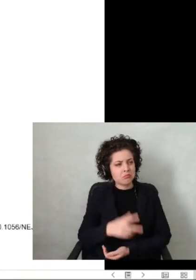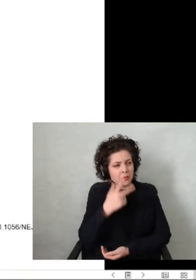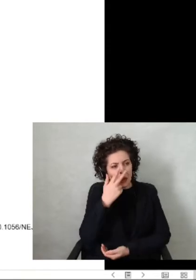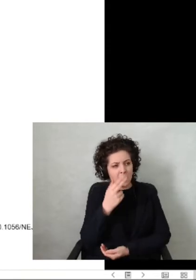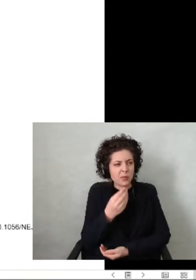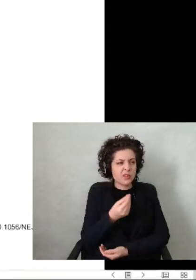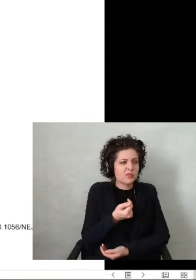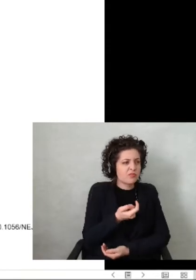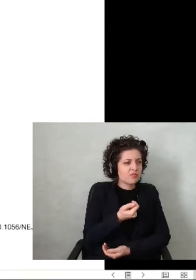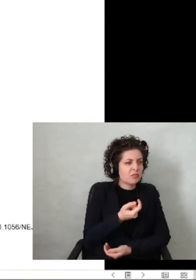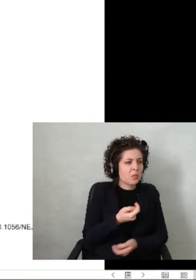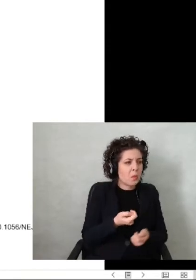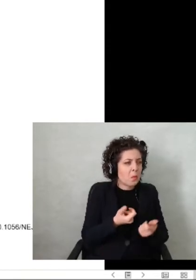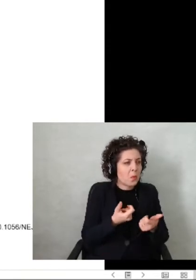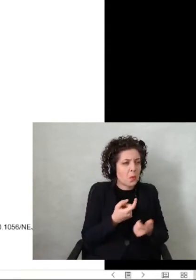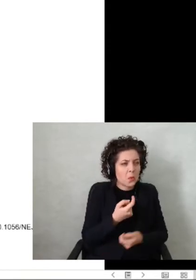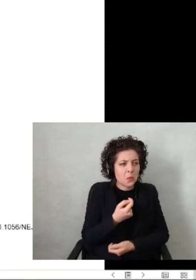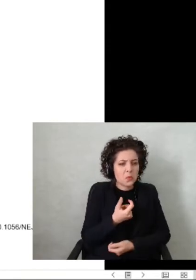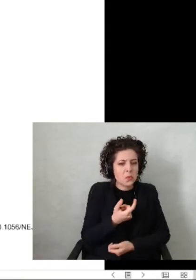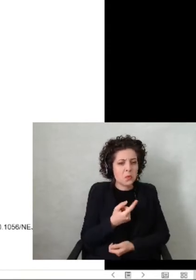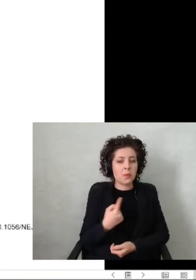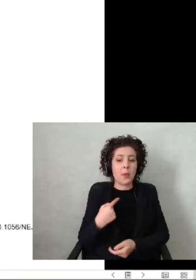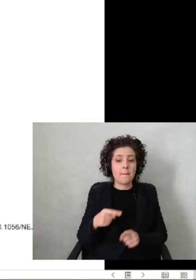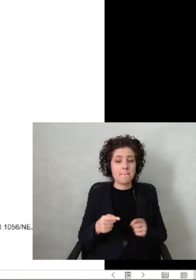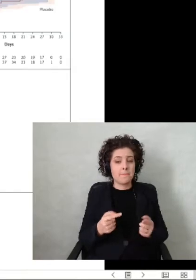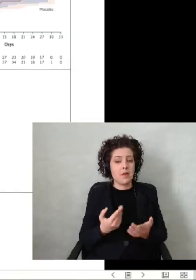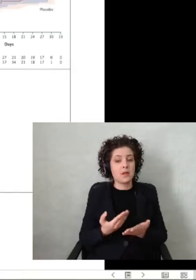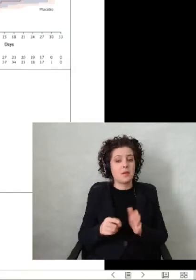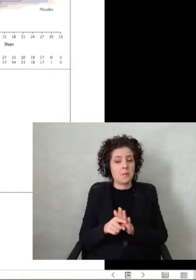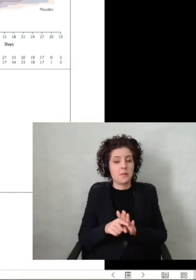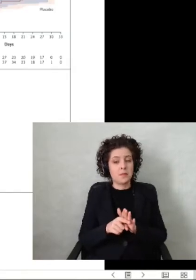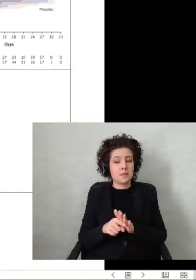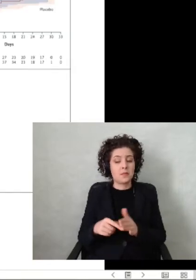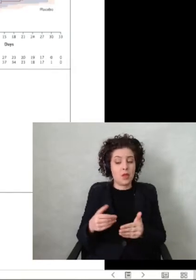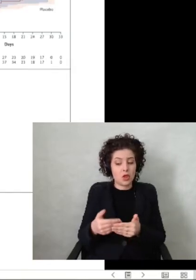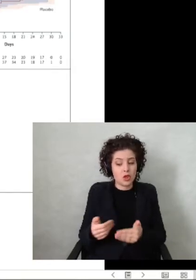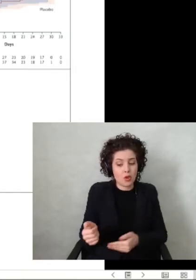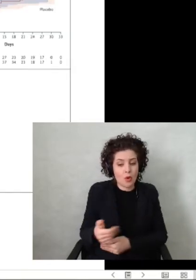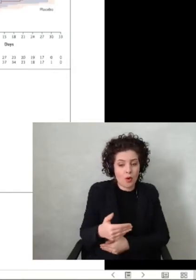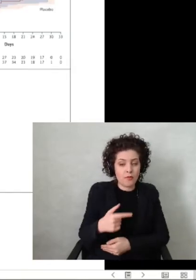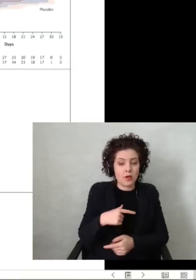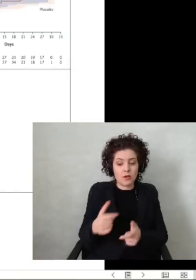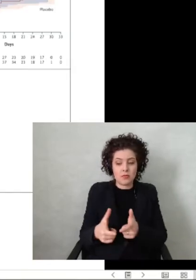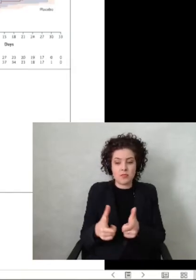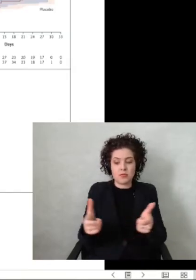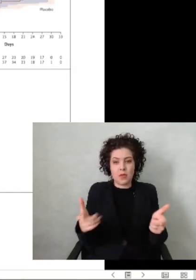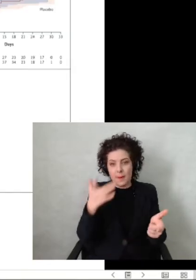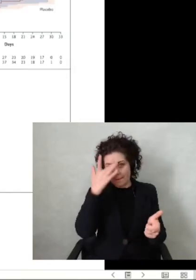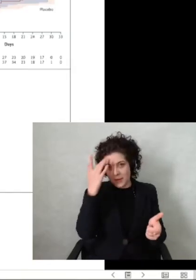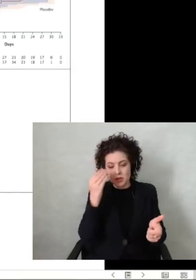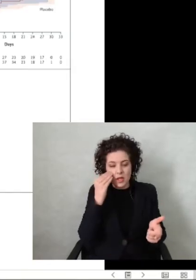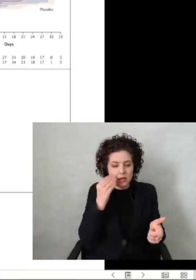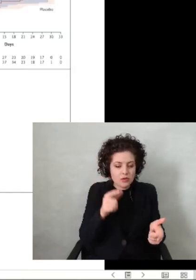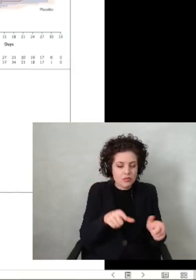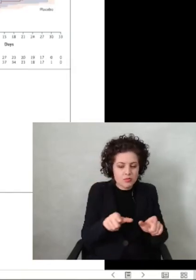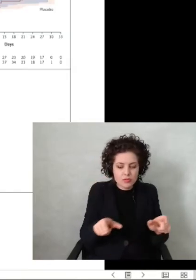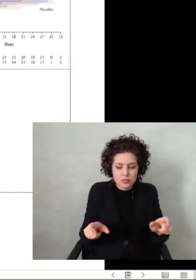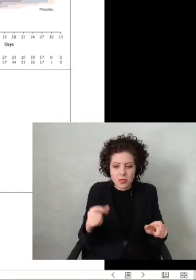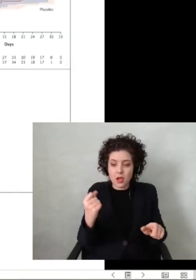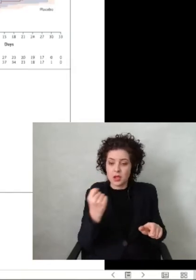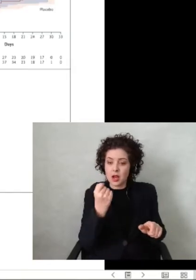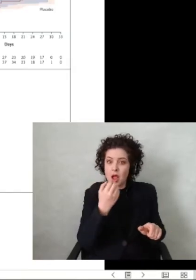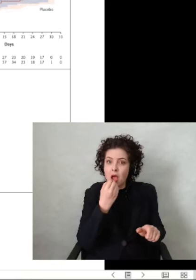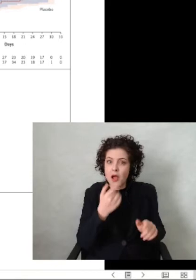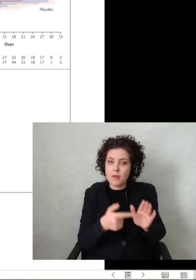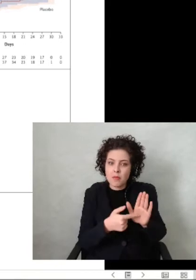um estudo mais recente, um estudo com uma quantidade grande de pessoas, que mostrou benefício para paciente grave. Na hora que